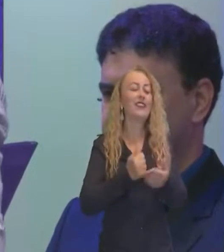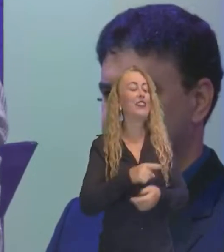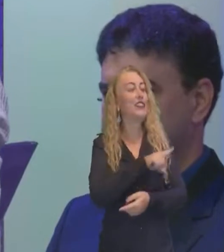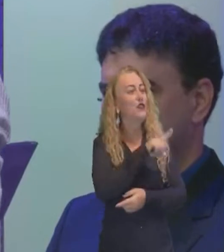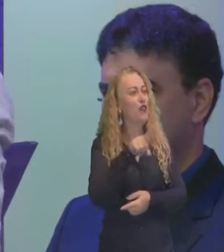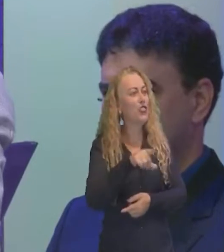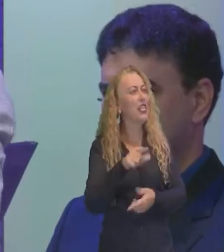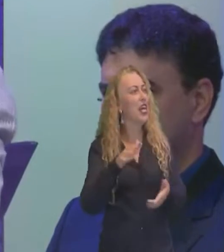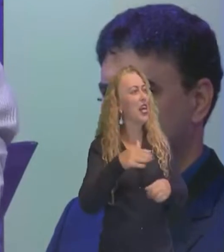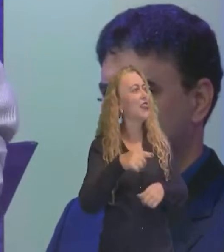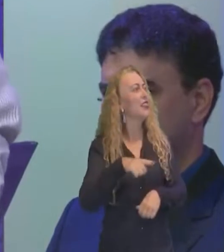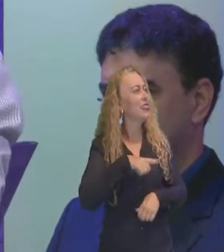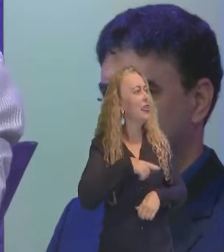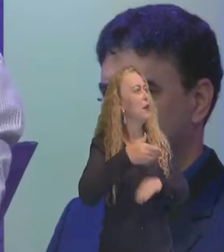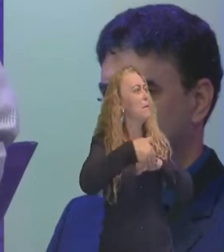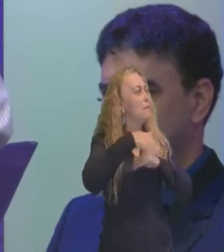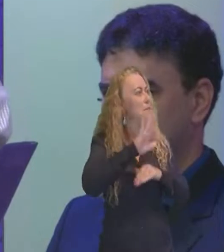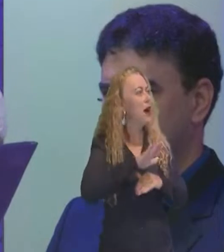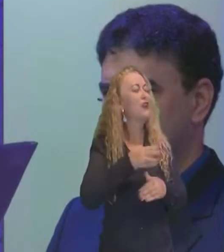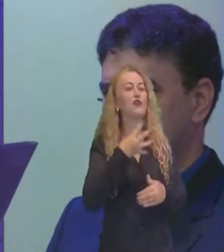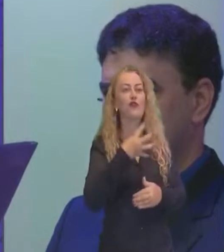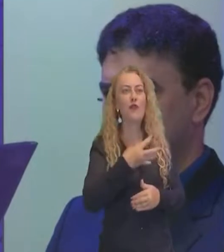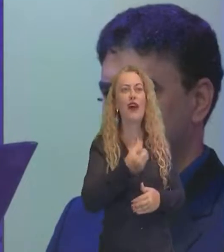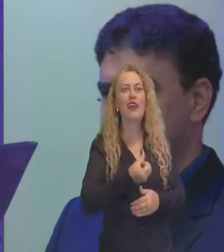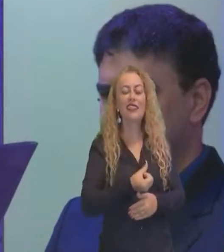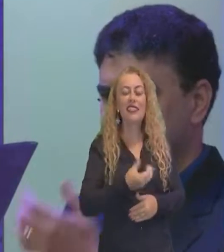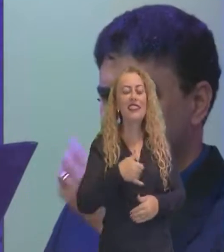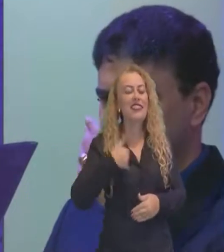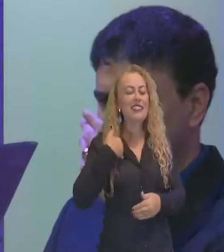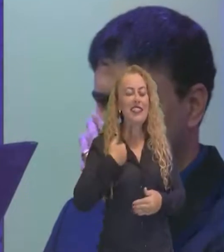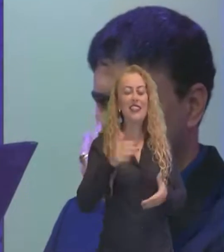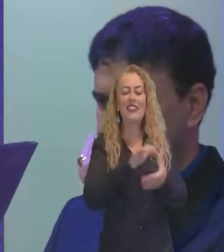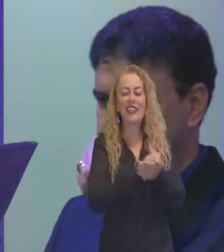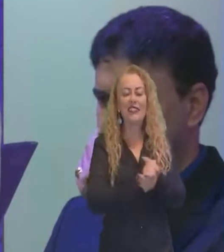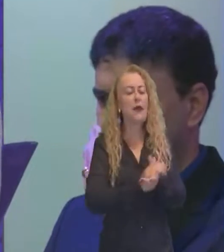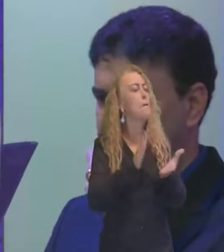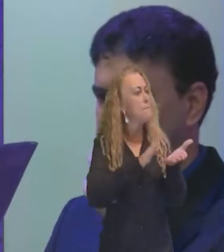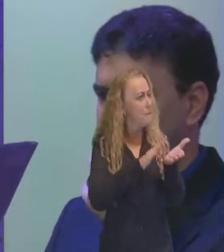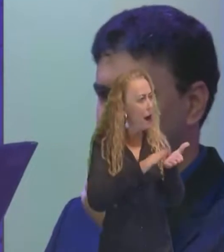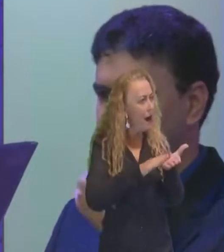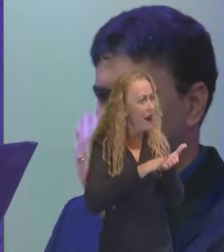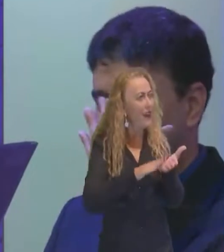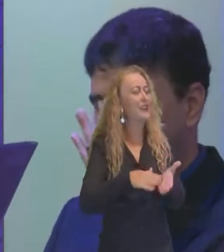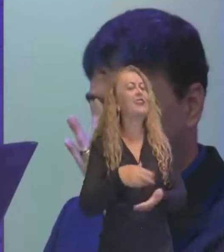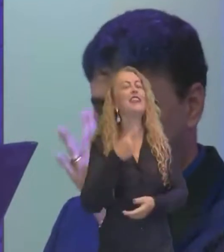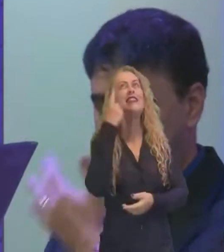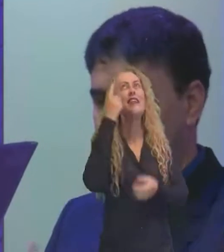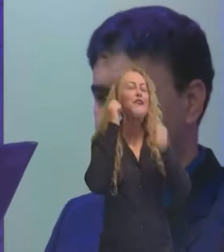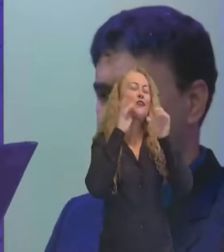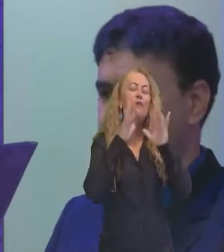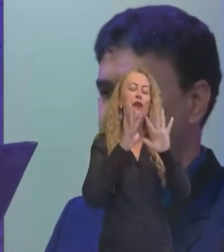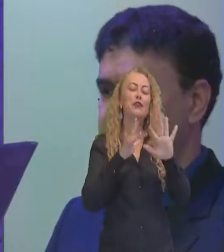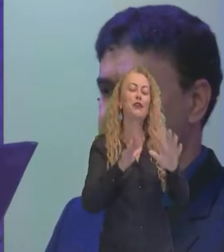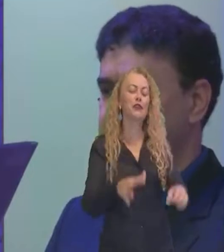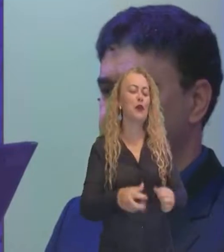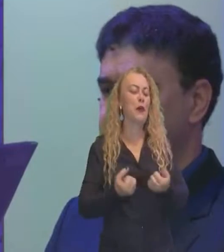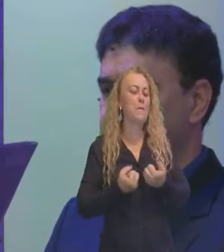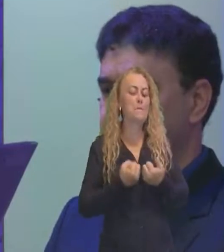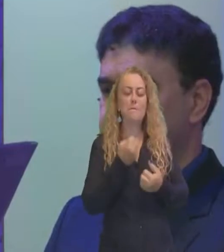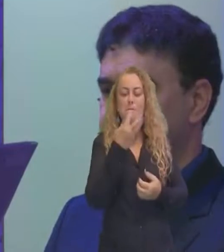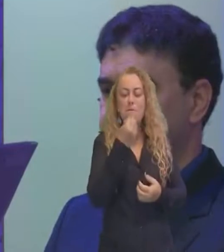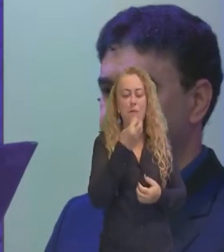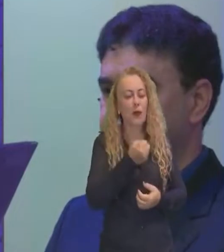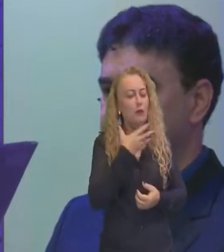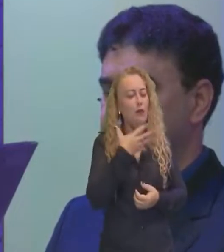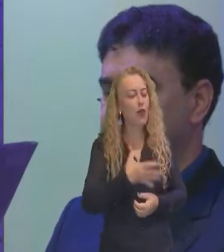mais de 46 anos, que Deus te abençoe com a mesma esposa, que Deus te abençoe rica e abundantemente.